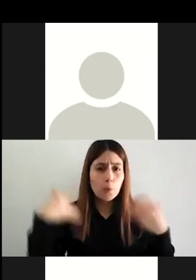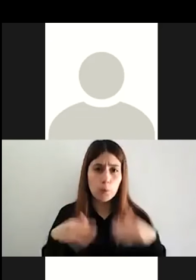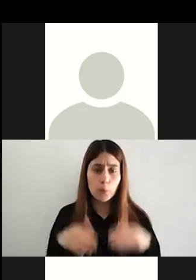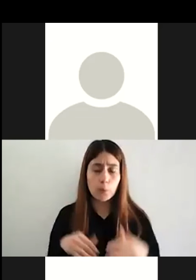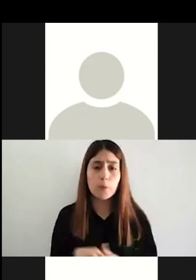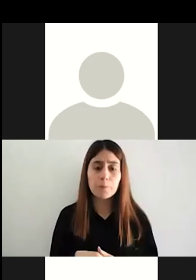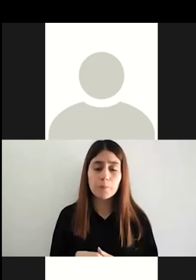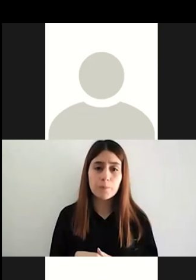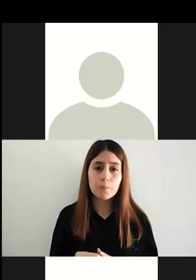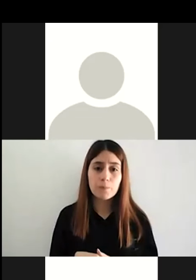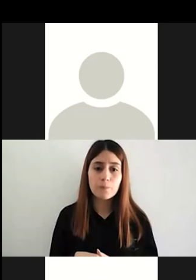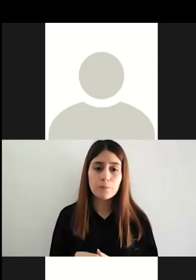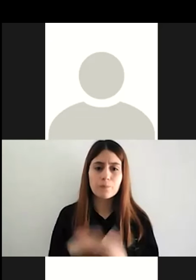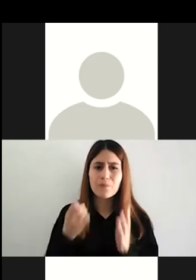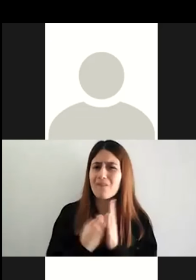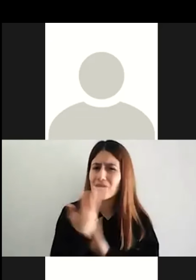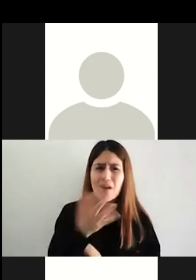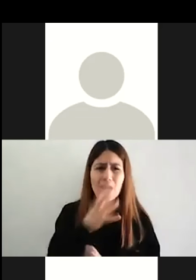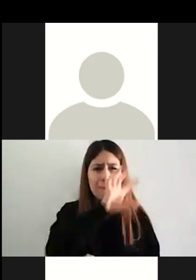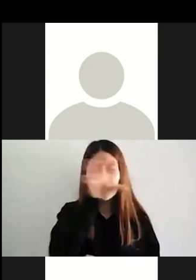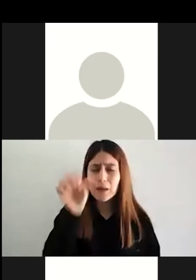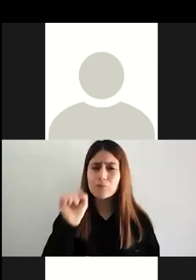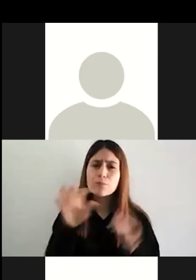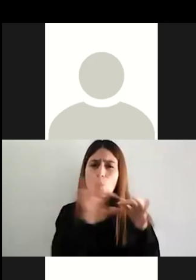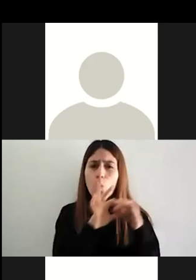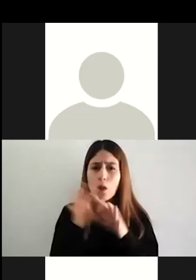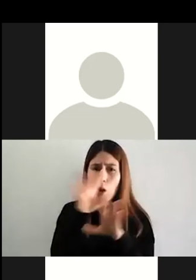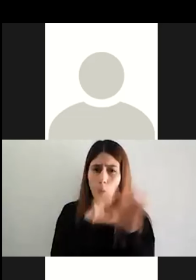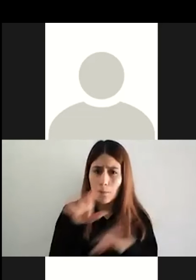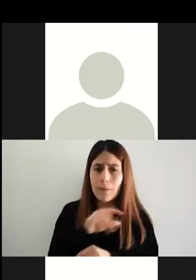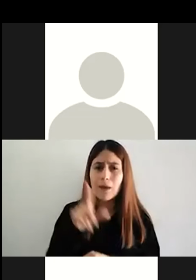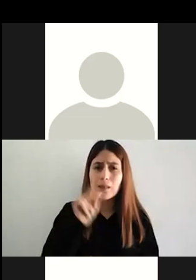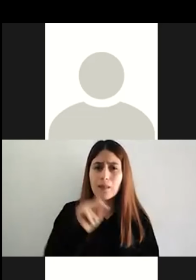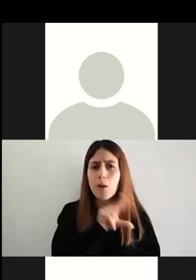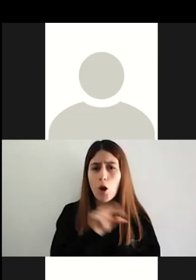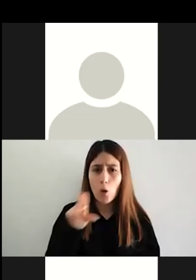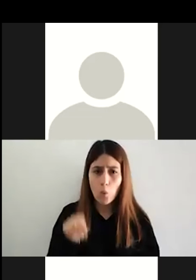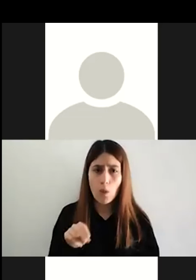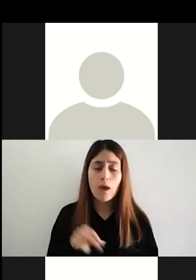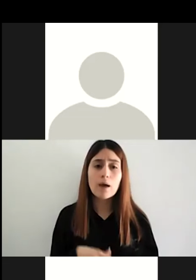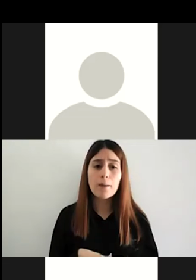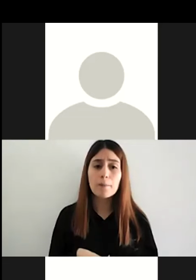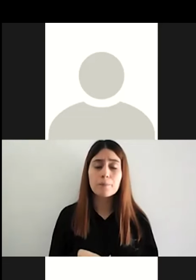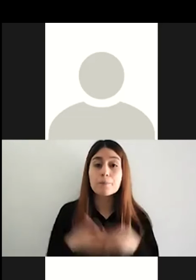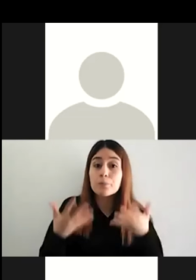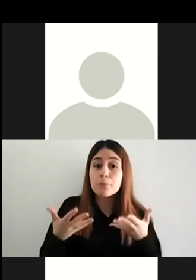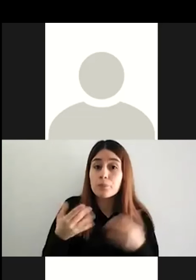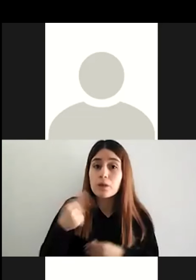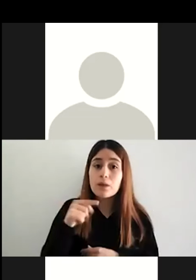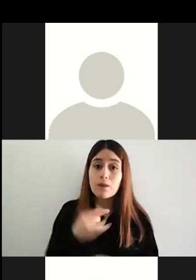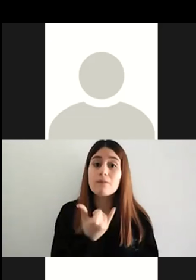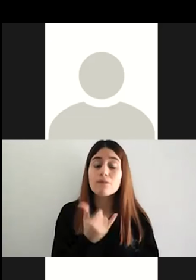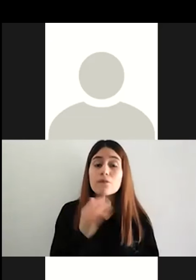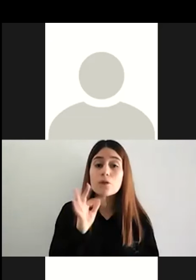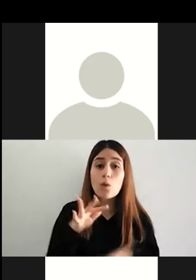especializadas de vários países da União Europeia e também da Noruega, existindo atualmente